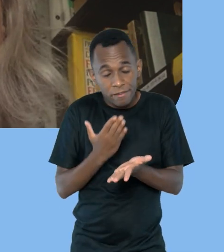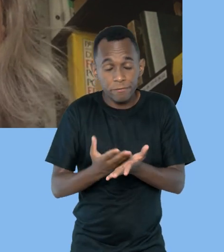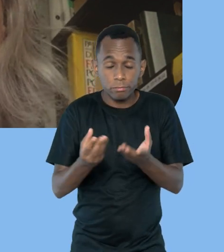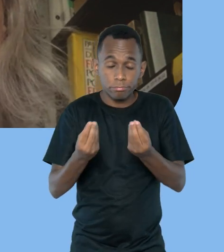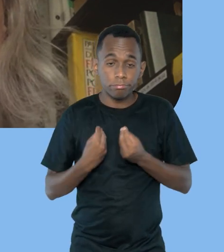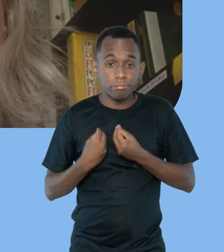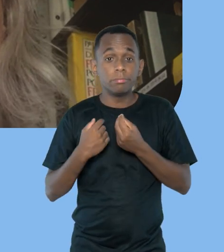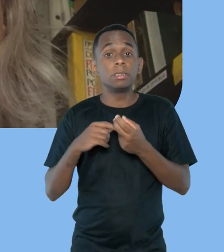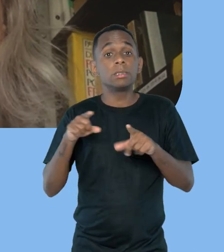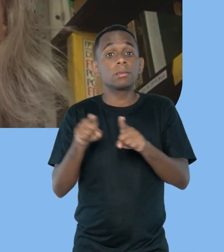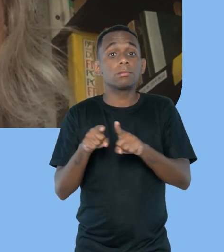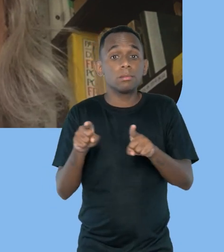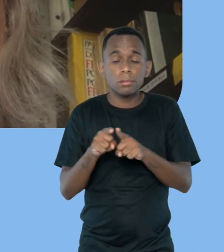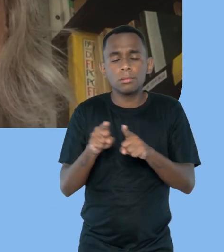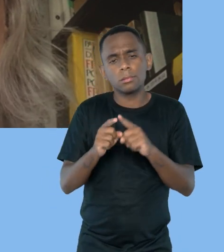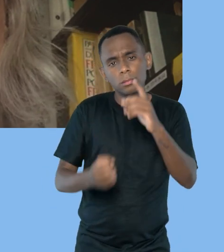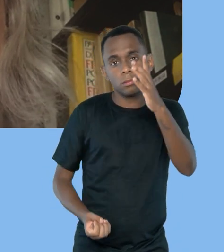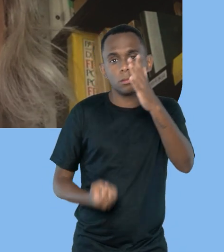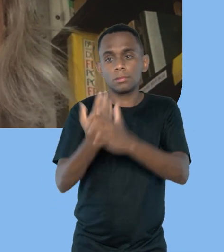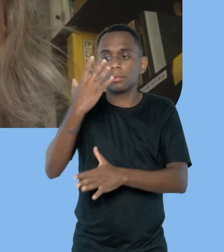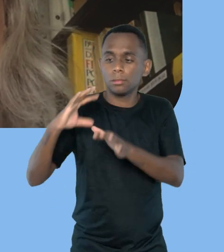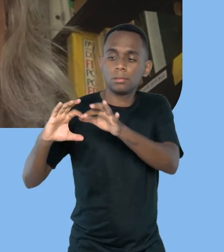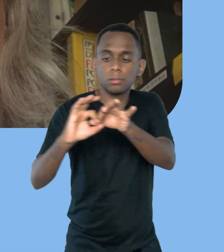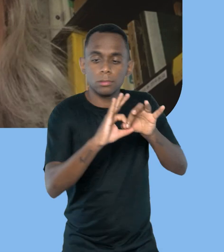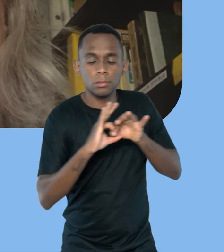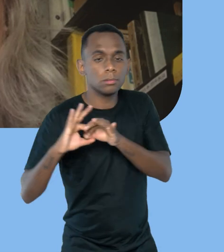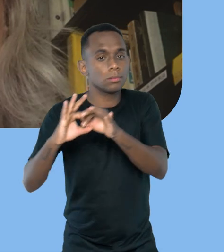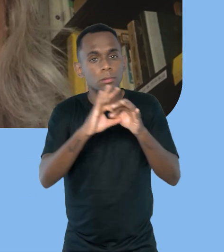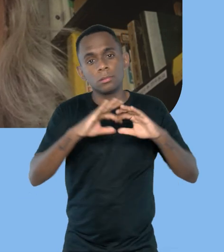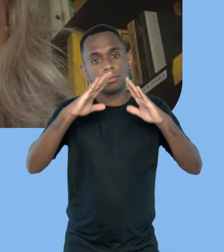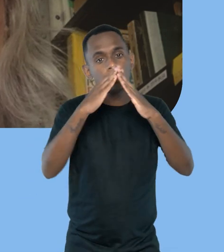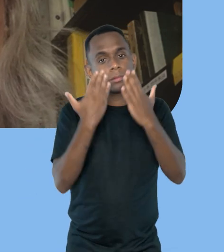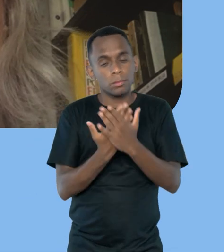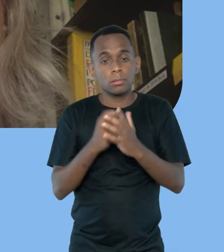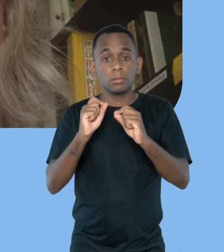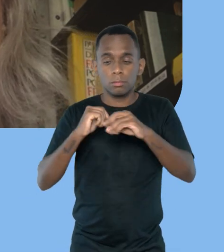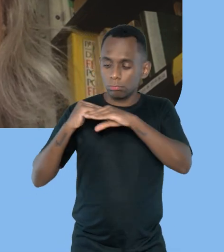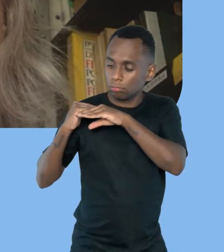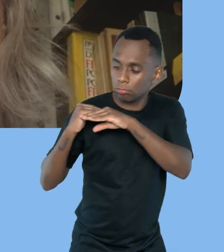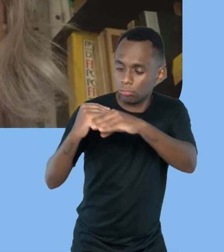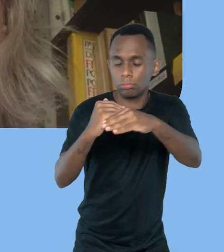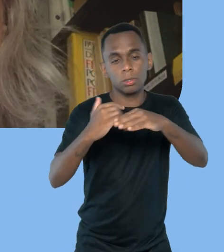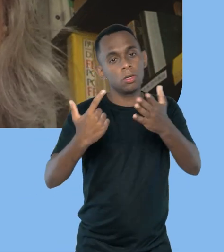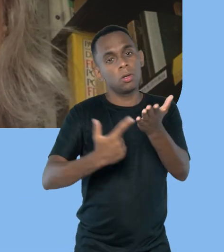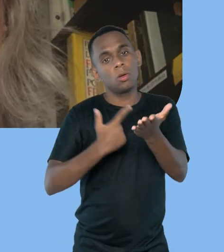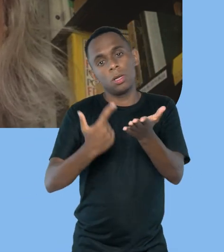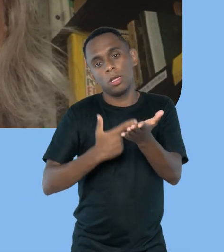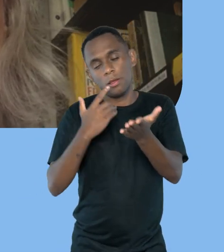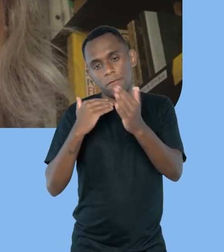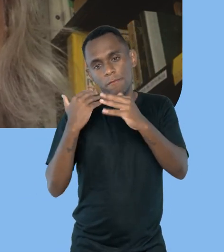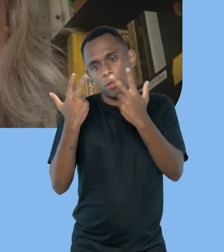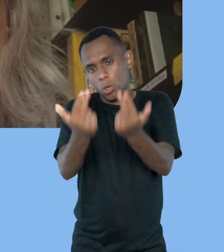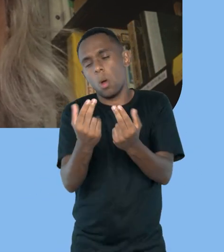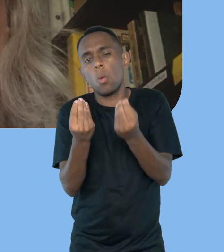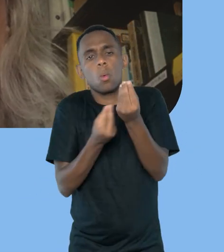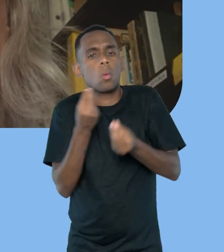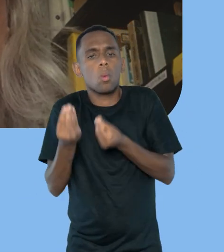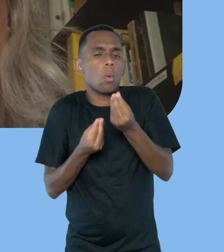de certa forma, cria até uma unidade entre as escolas também, né, de todo mundo seguir o mesmo livro, ou como é que